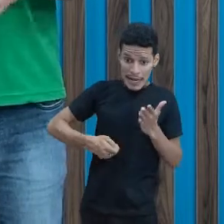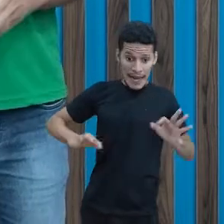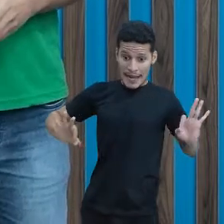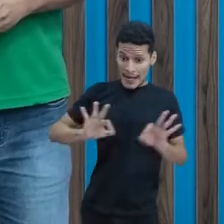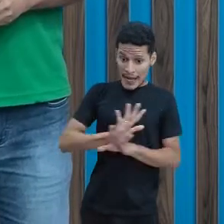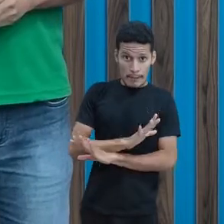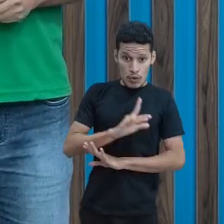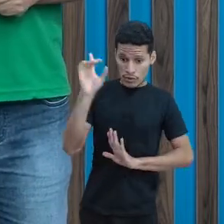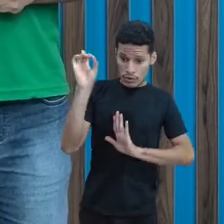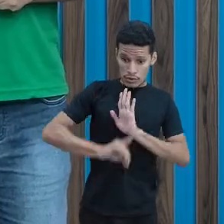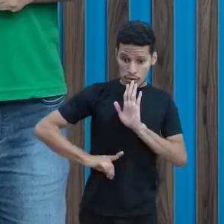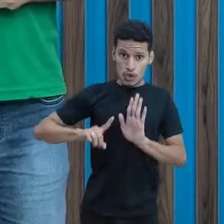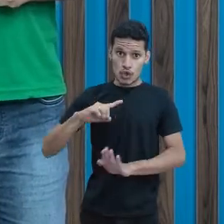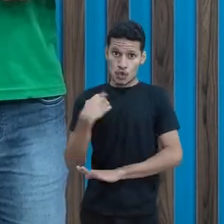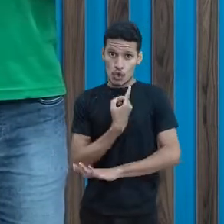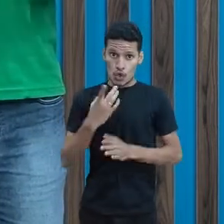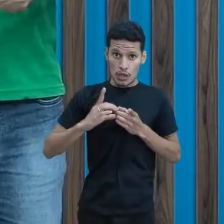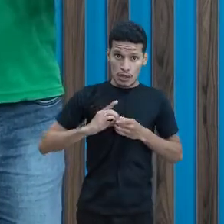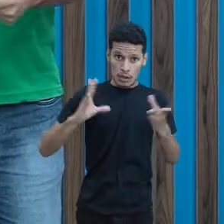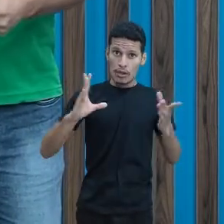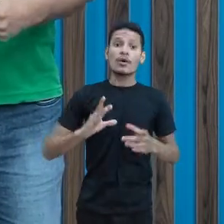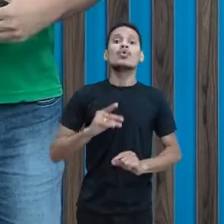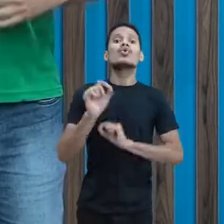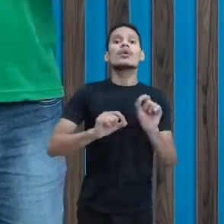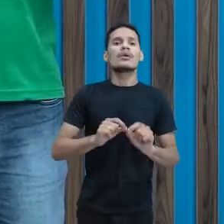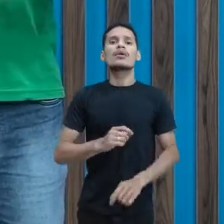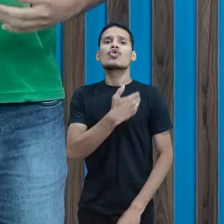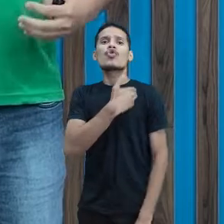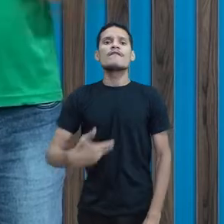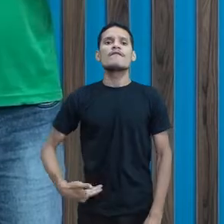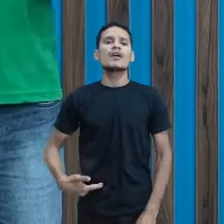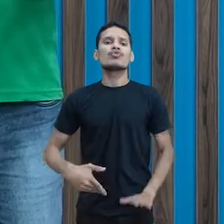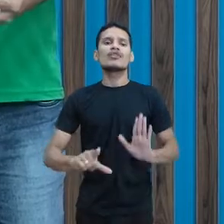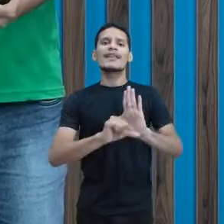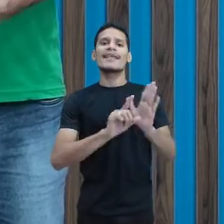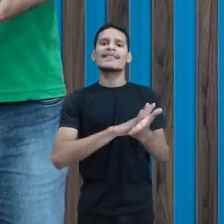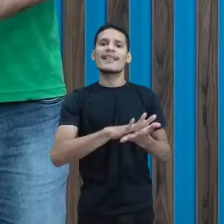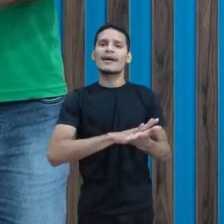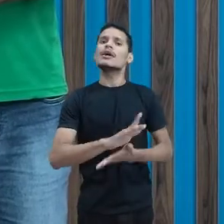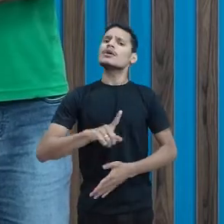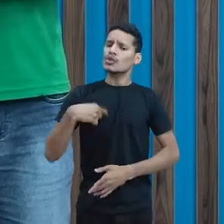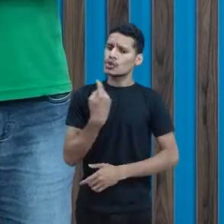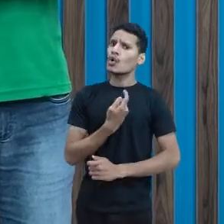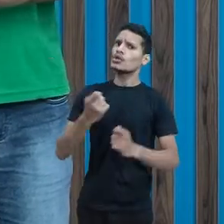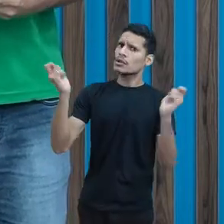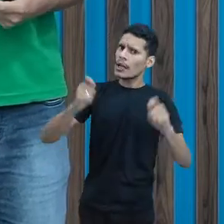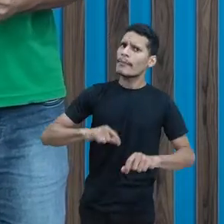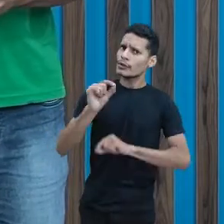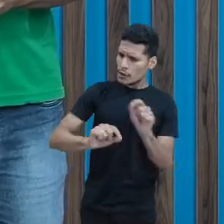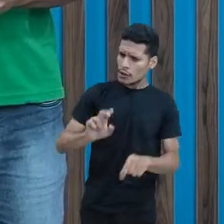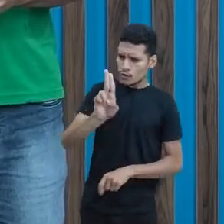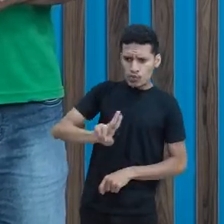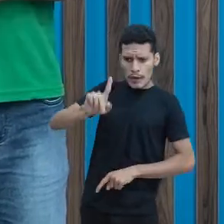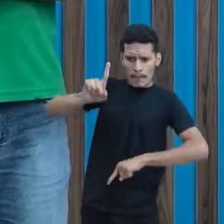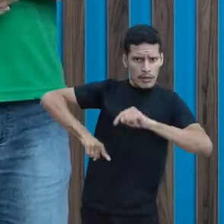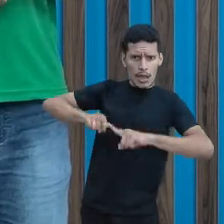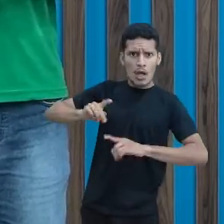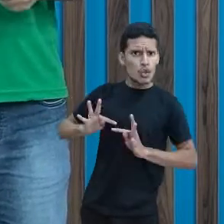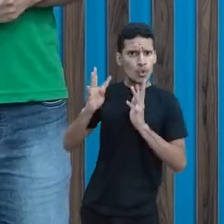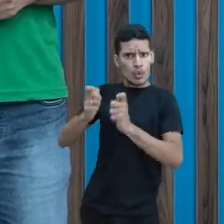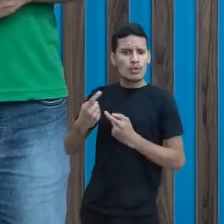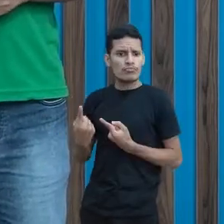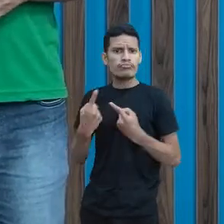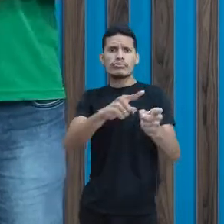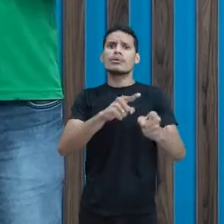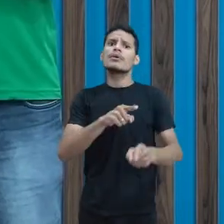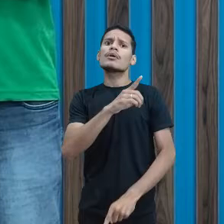ordem institucional, então, né, é um governo ilegal, então a gente também deve usar todos os recursos possíveis para lutar contra